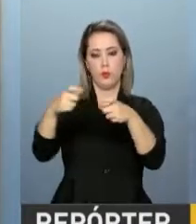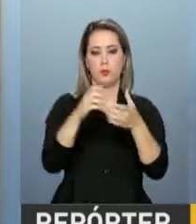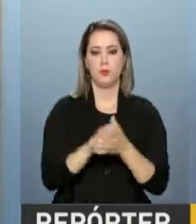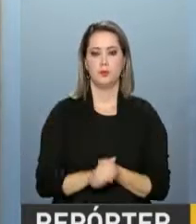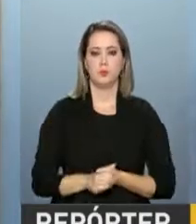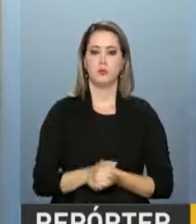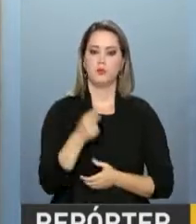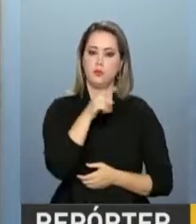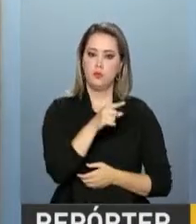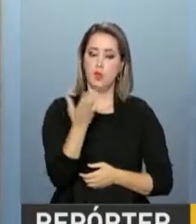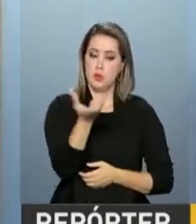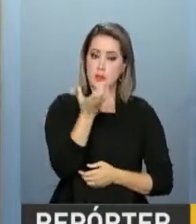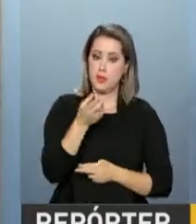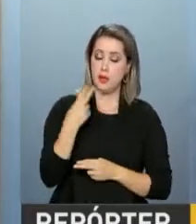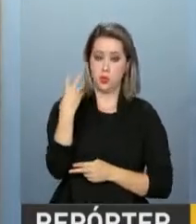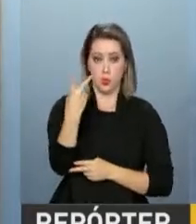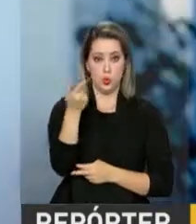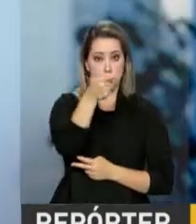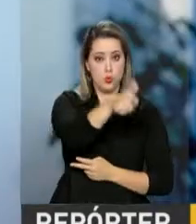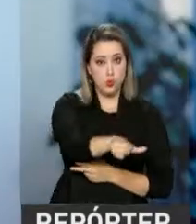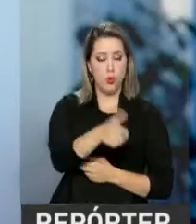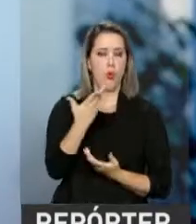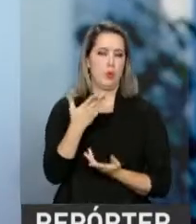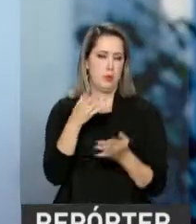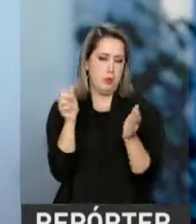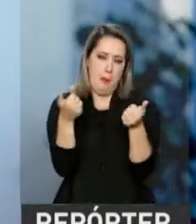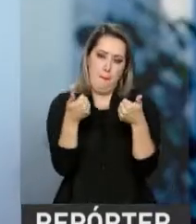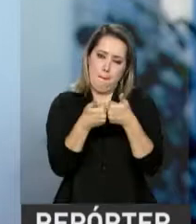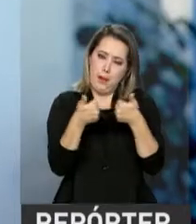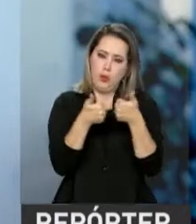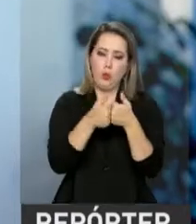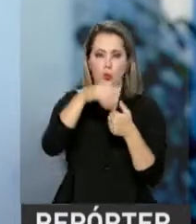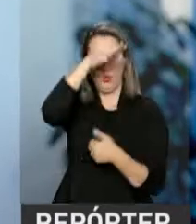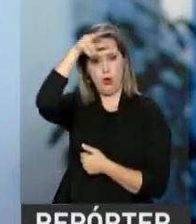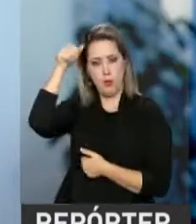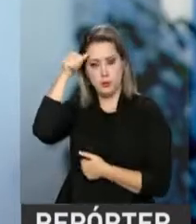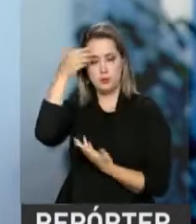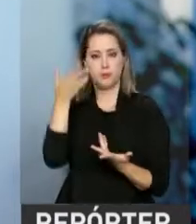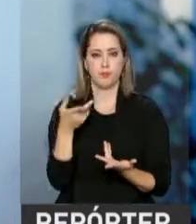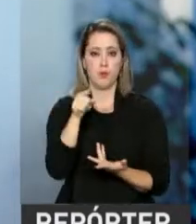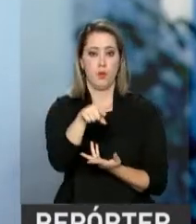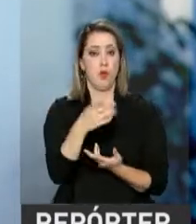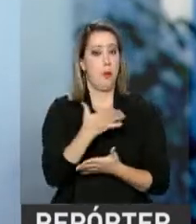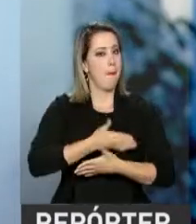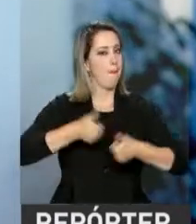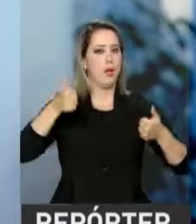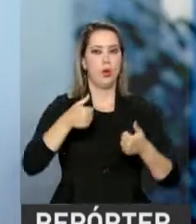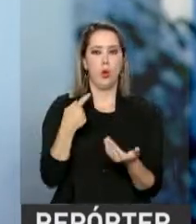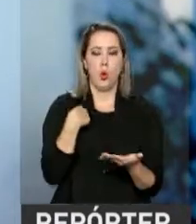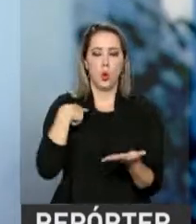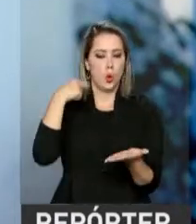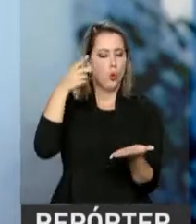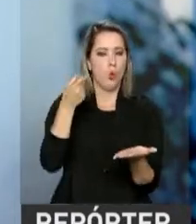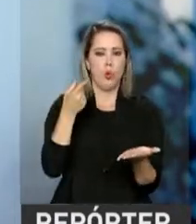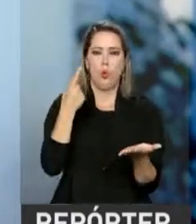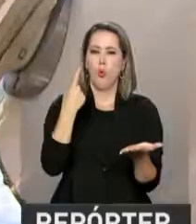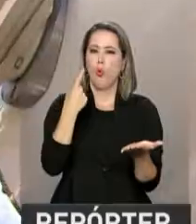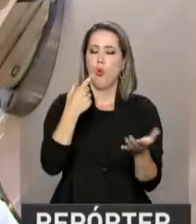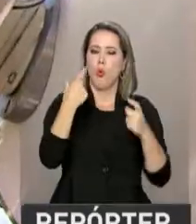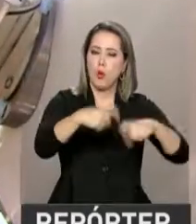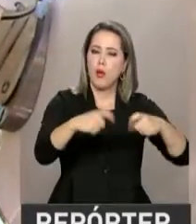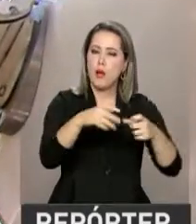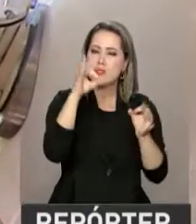localizadas mais na região amazônica do brasil o sinal do sistema glonass melhora a precisão dos nossos